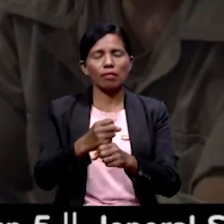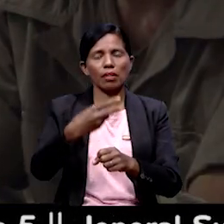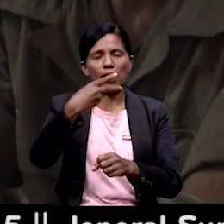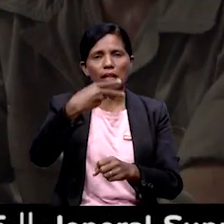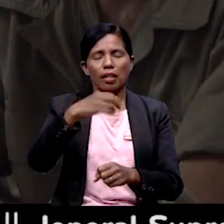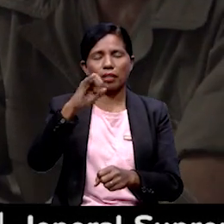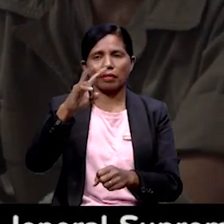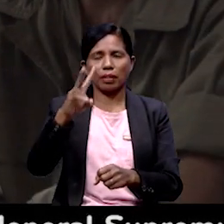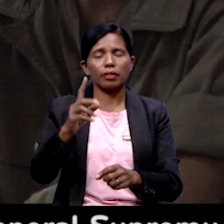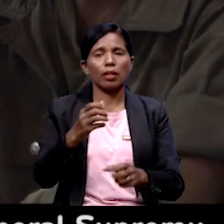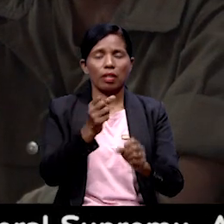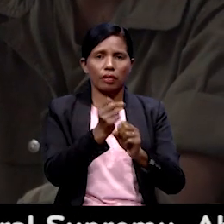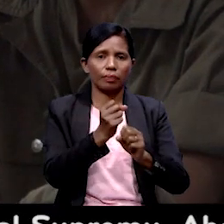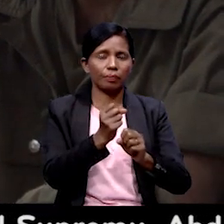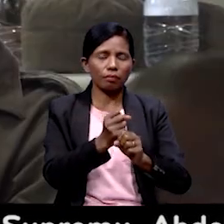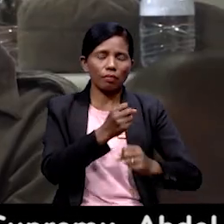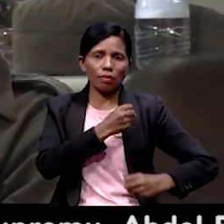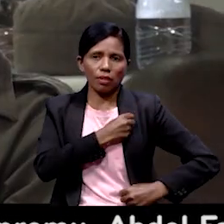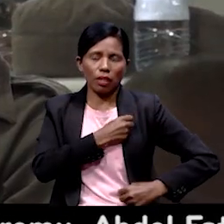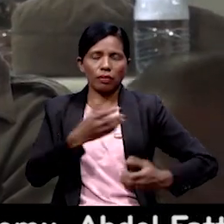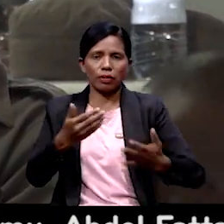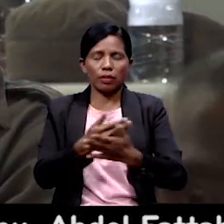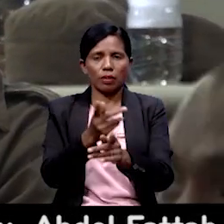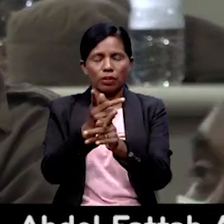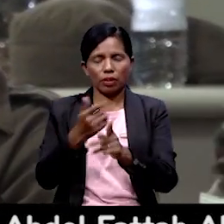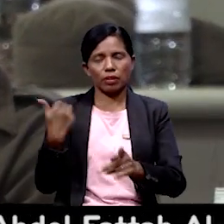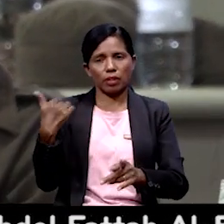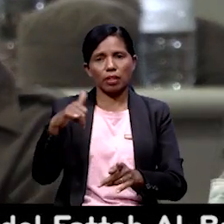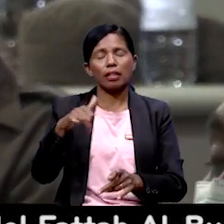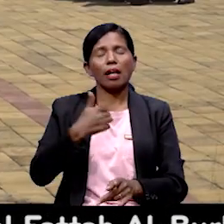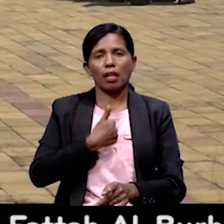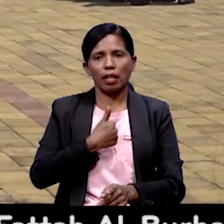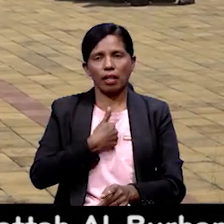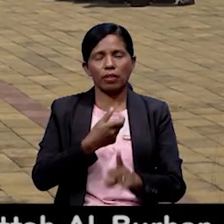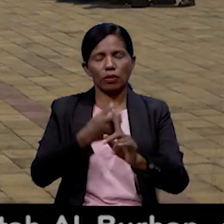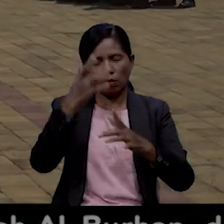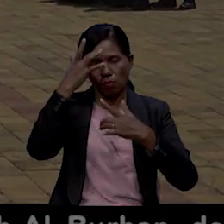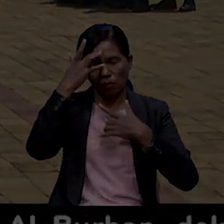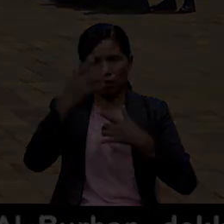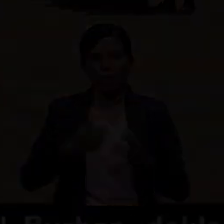bele proteze an rasi kuhusi mora sada e tirakne. Efizienye Babu, Lamberto da Silva, GMN.